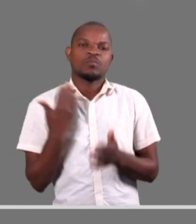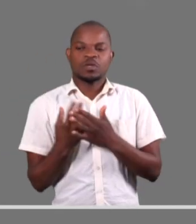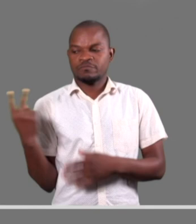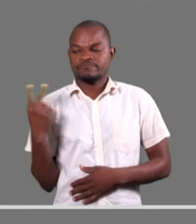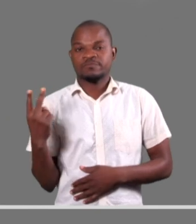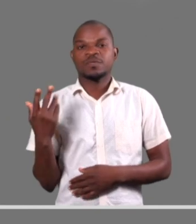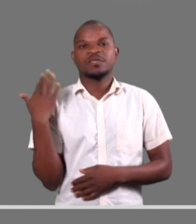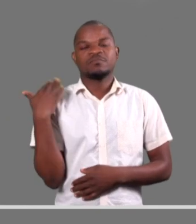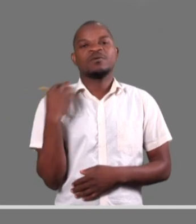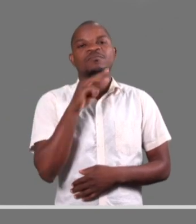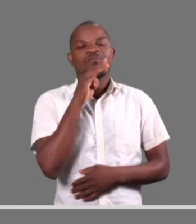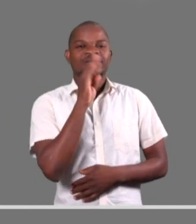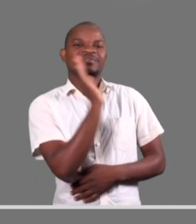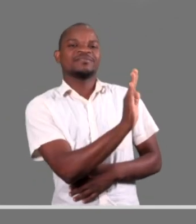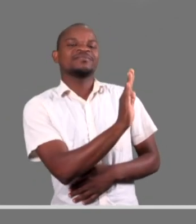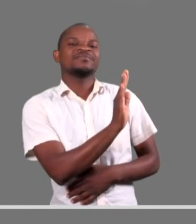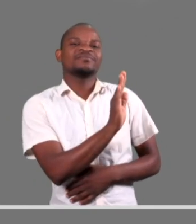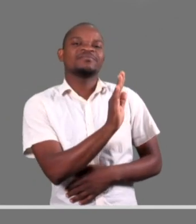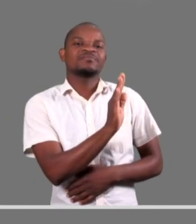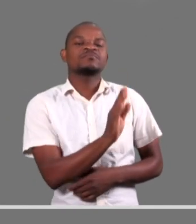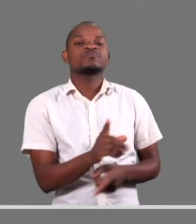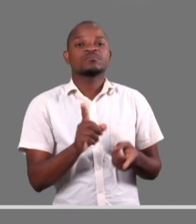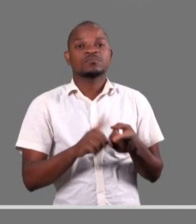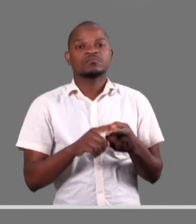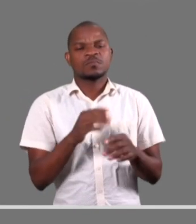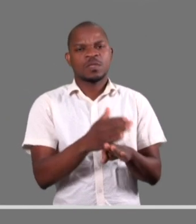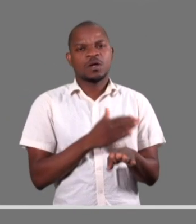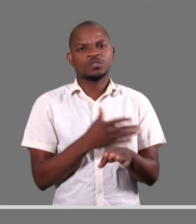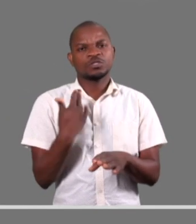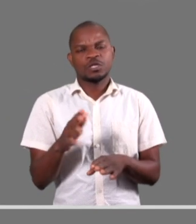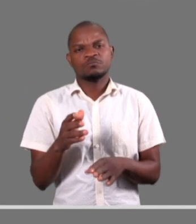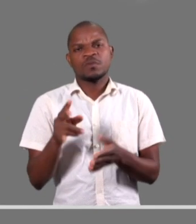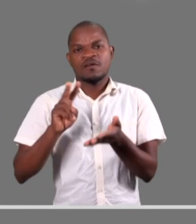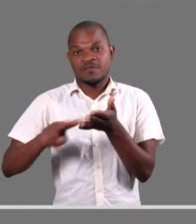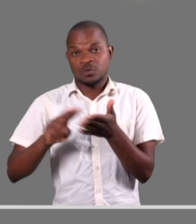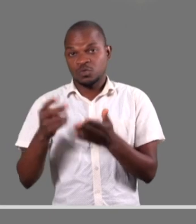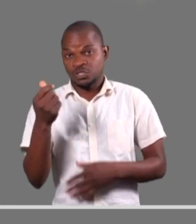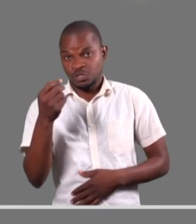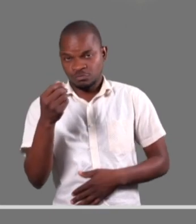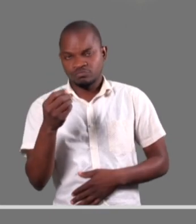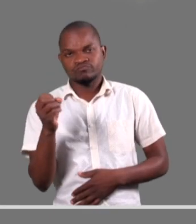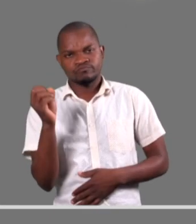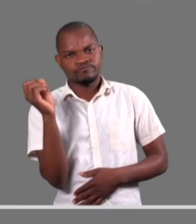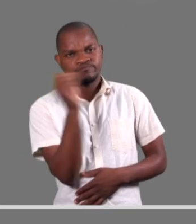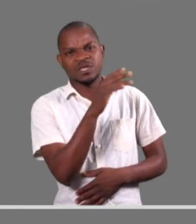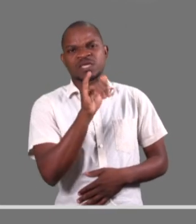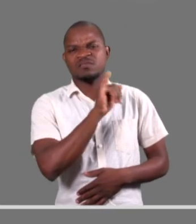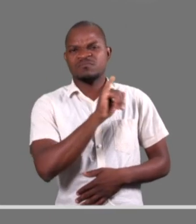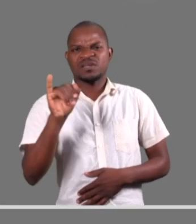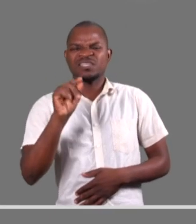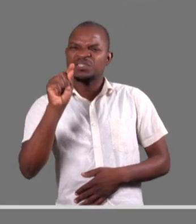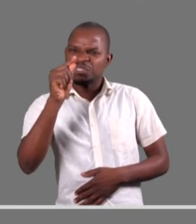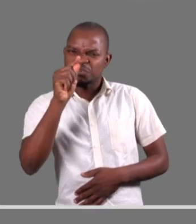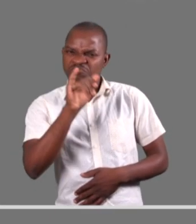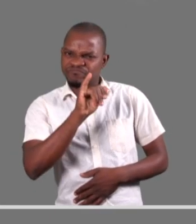Nós somos irmãos da mãe dela. Eu mandei um valor para a mãe ver de Nambana. A mãe vive em Nambana,